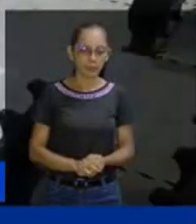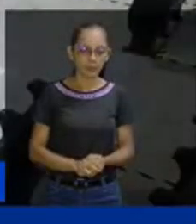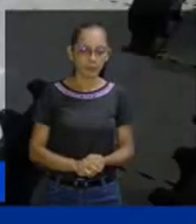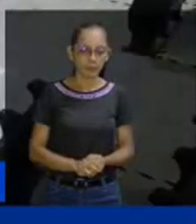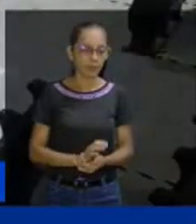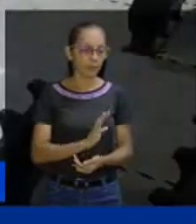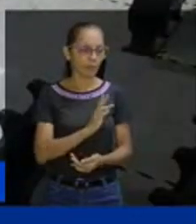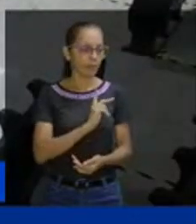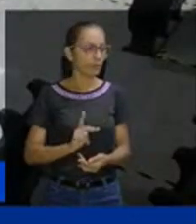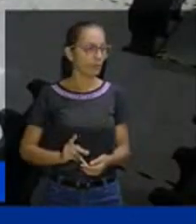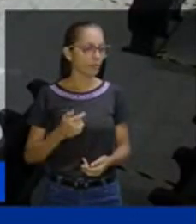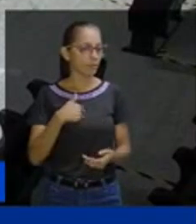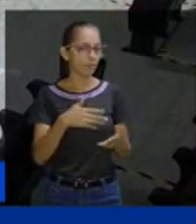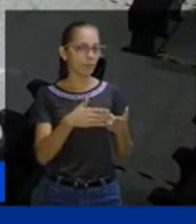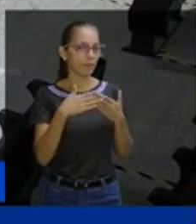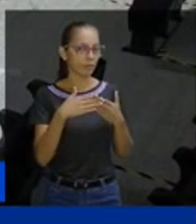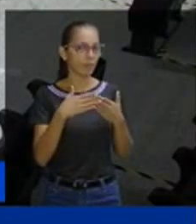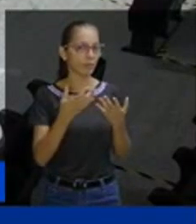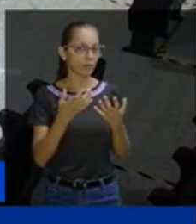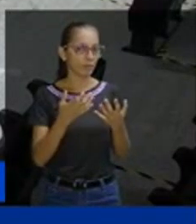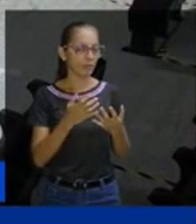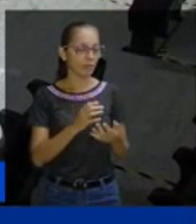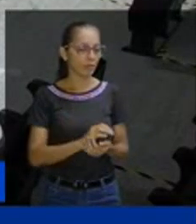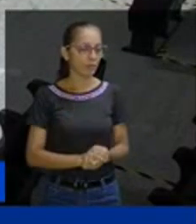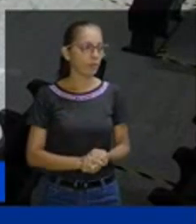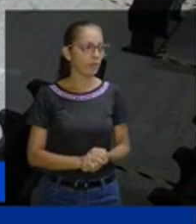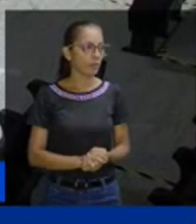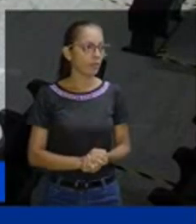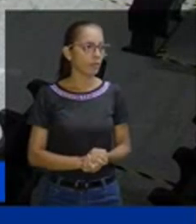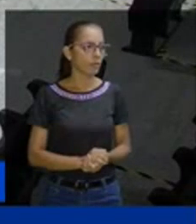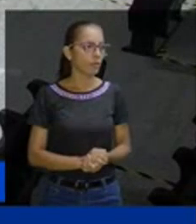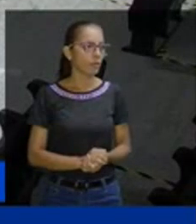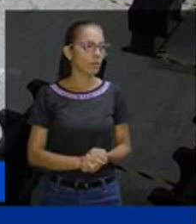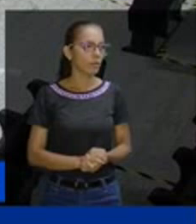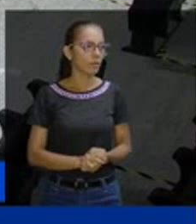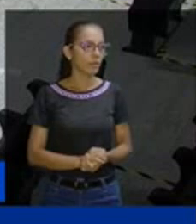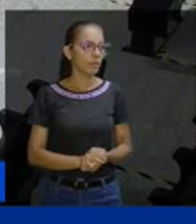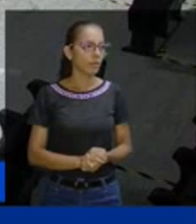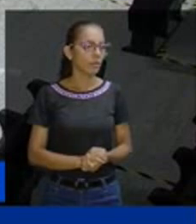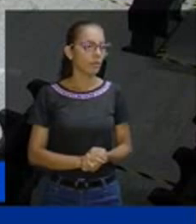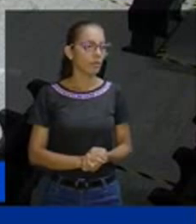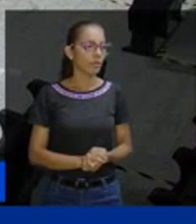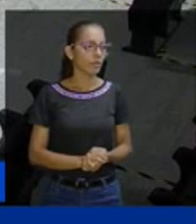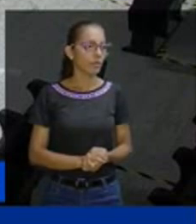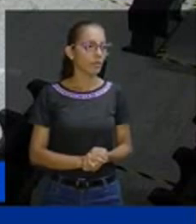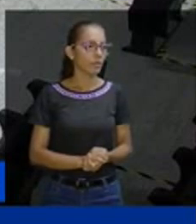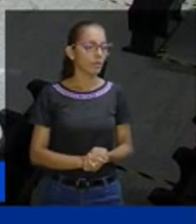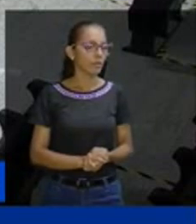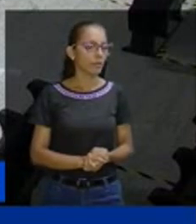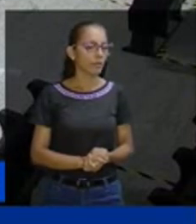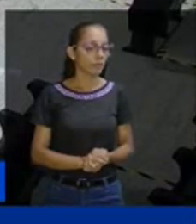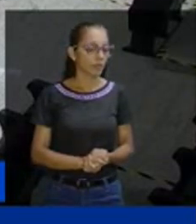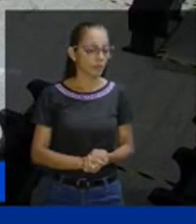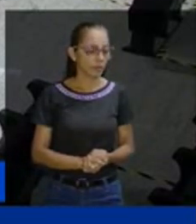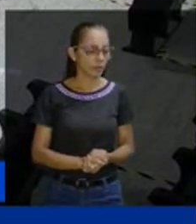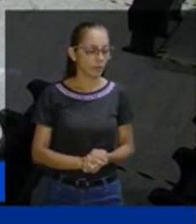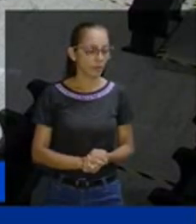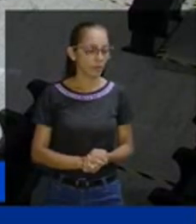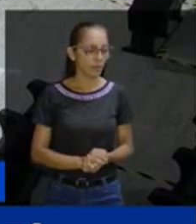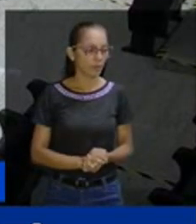Sim. Como Imagem foi do plenário. O julgamento do agravo, o relator, doutor